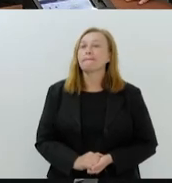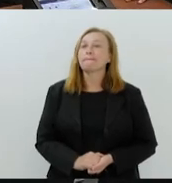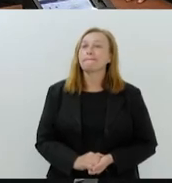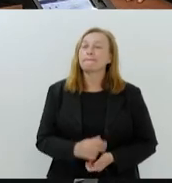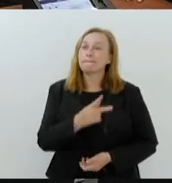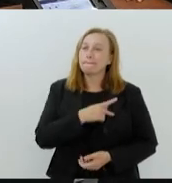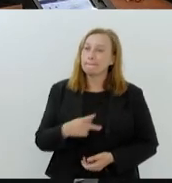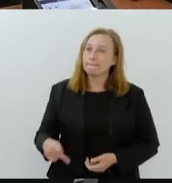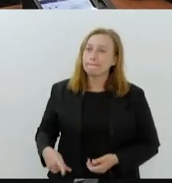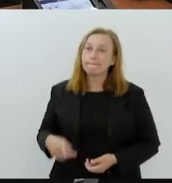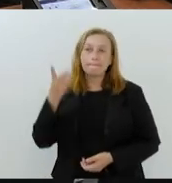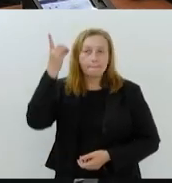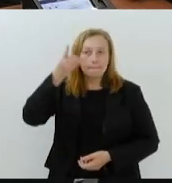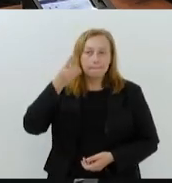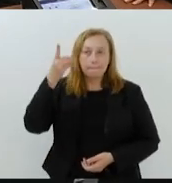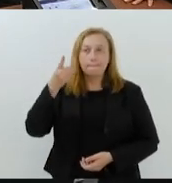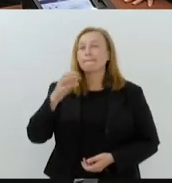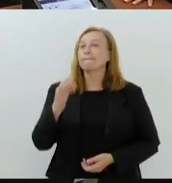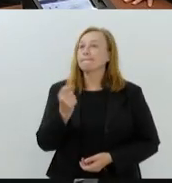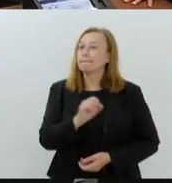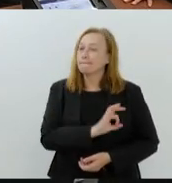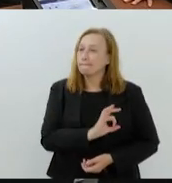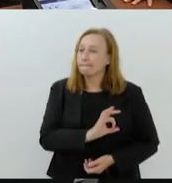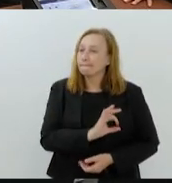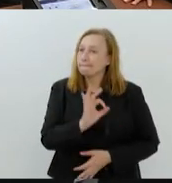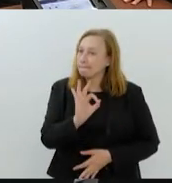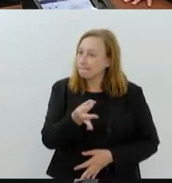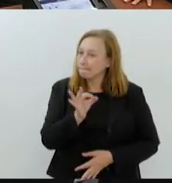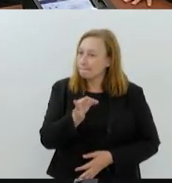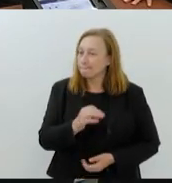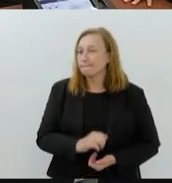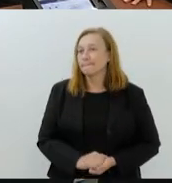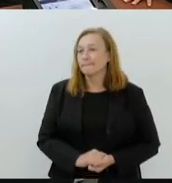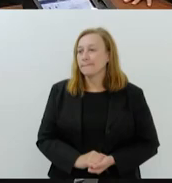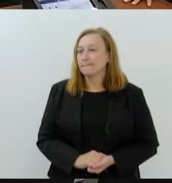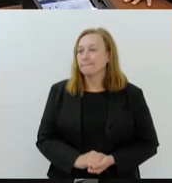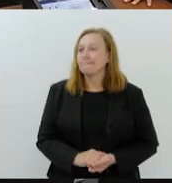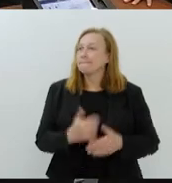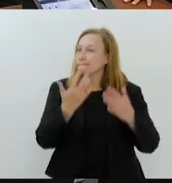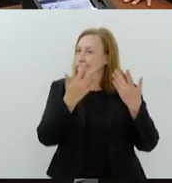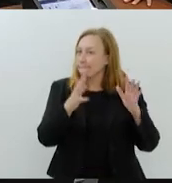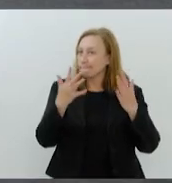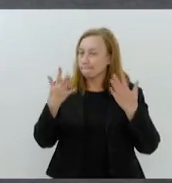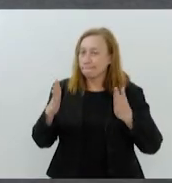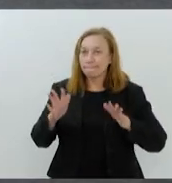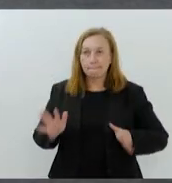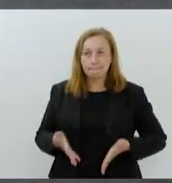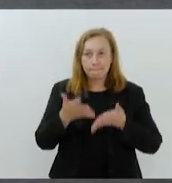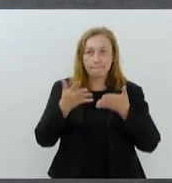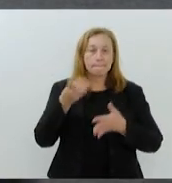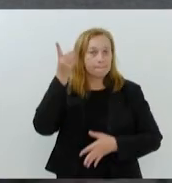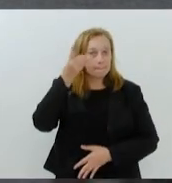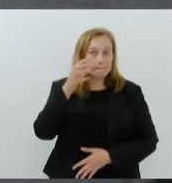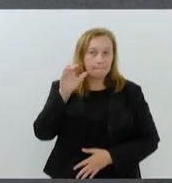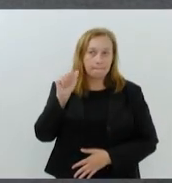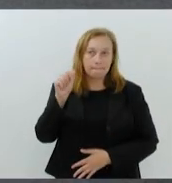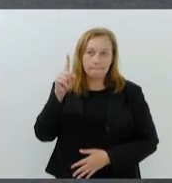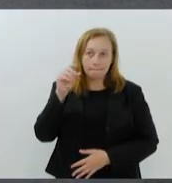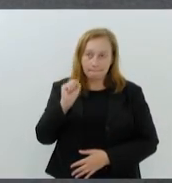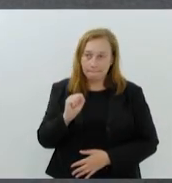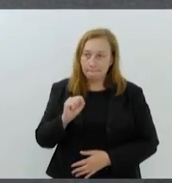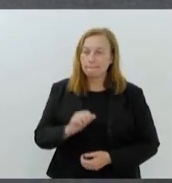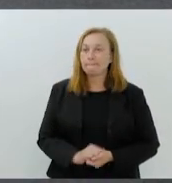Presidente, deputada Marta Rocha, de fato, quero saudar a iniciativa da deputada Carla Machado,